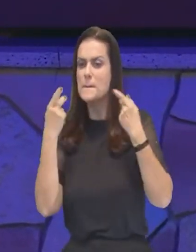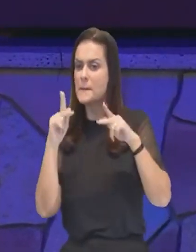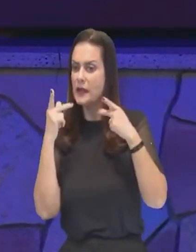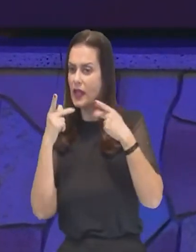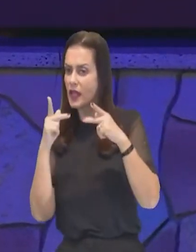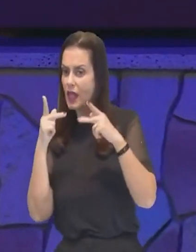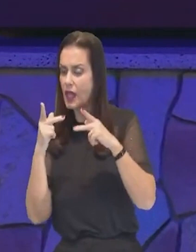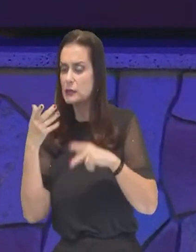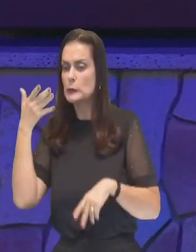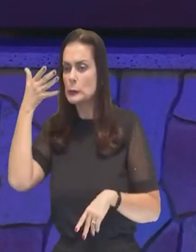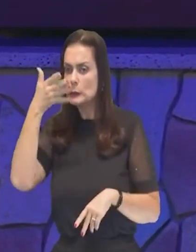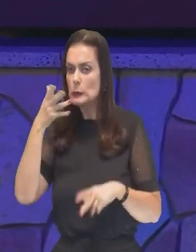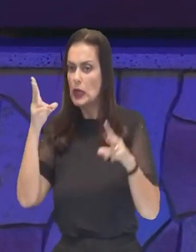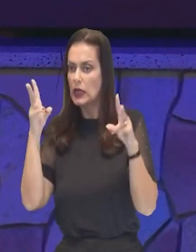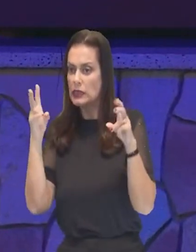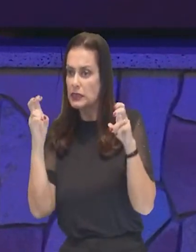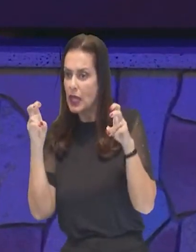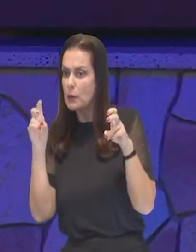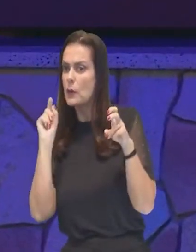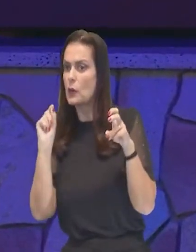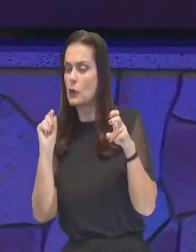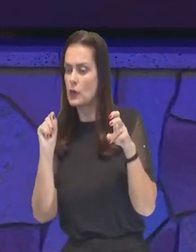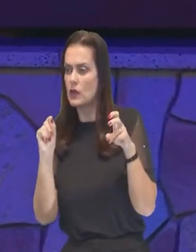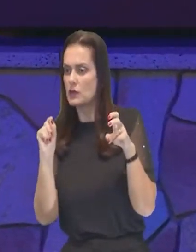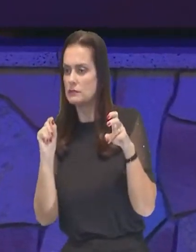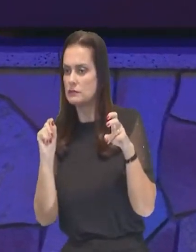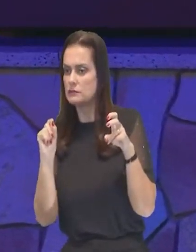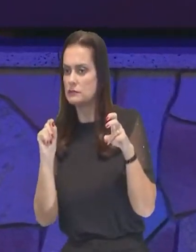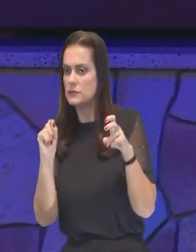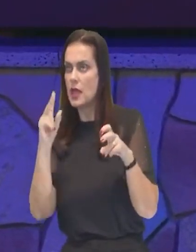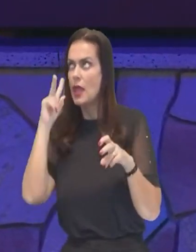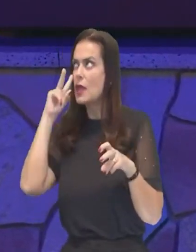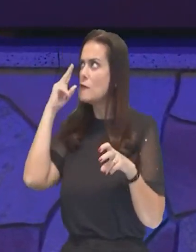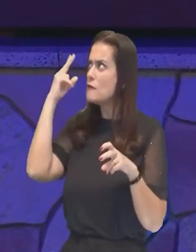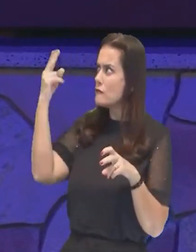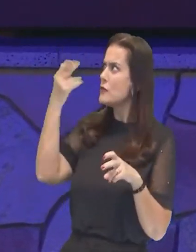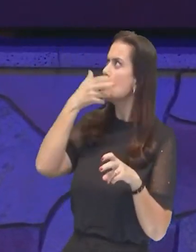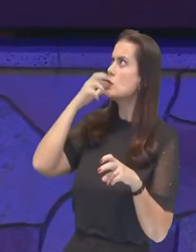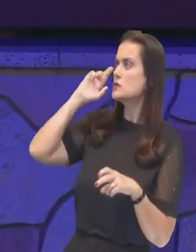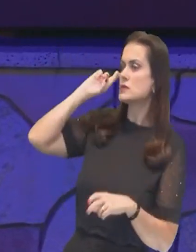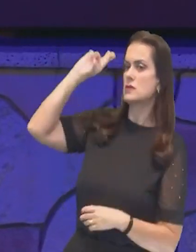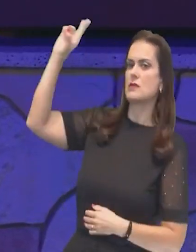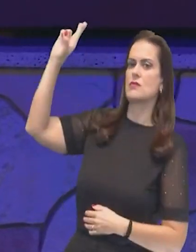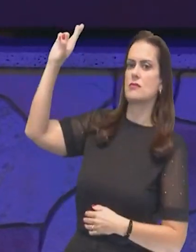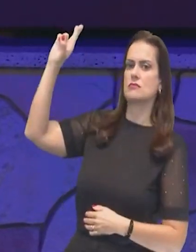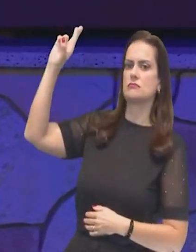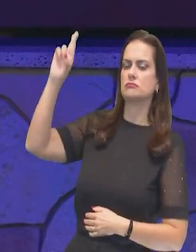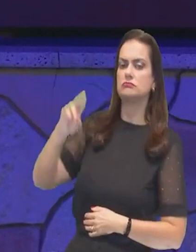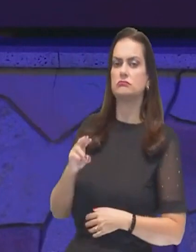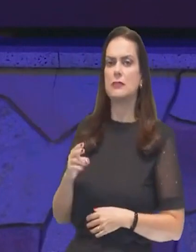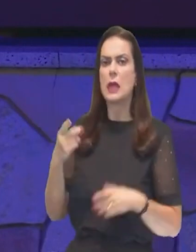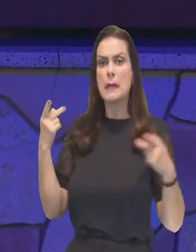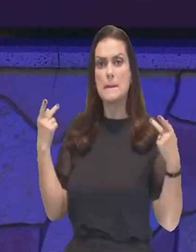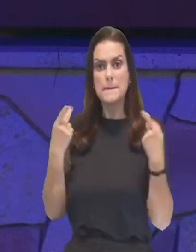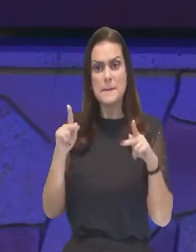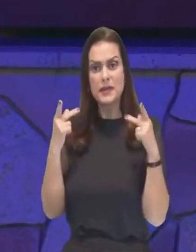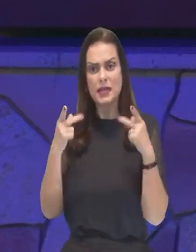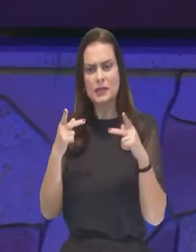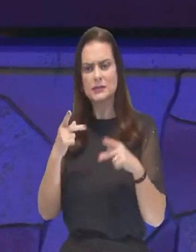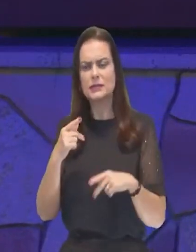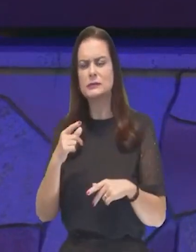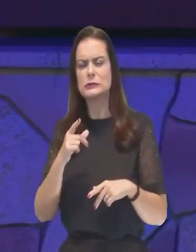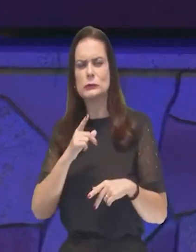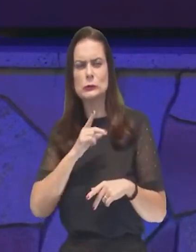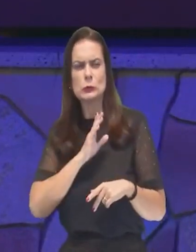uma mensagem cujo título era o seguinte: Eu vi o Senhor. E foi uma mensagem que Deus tocou